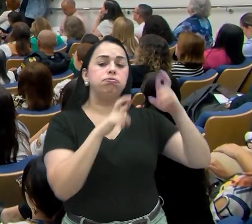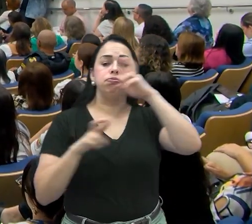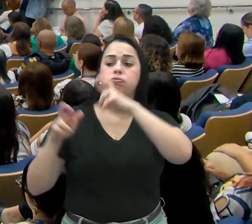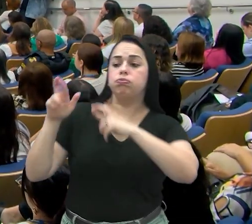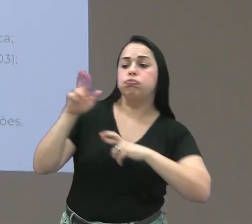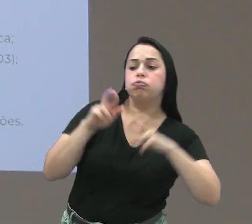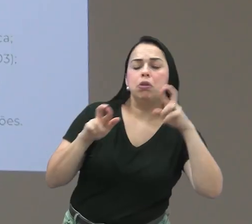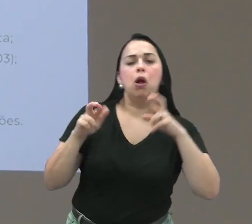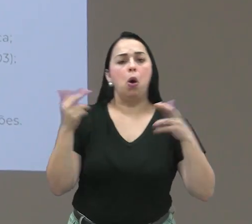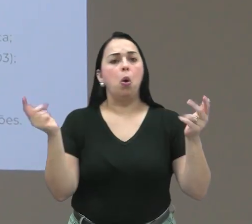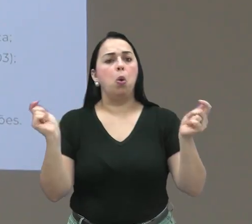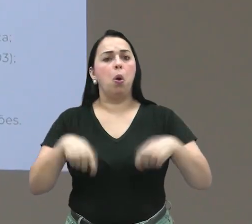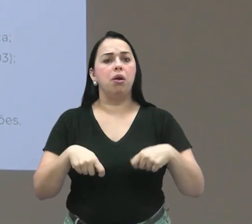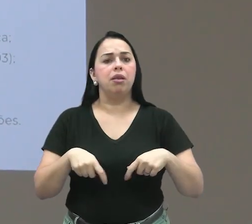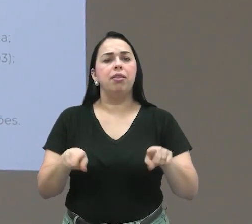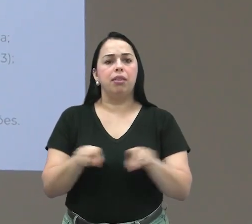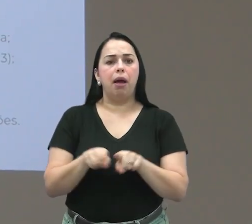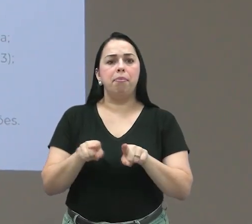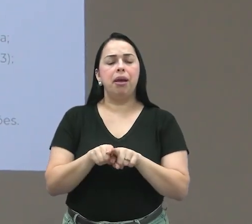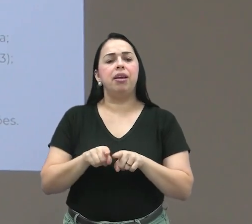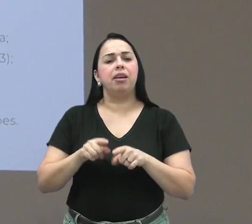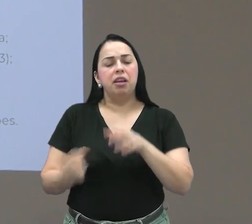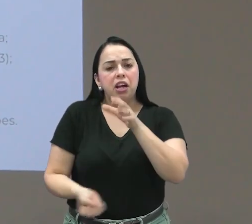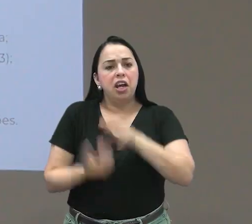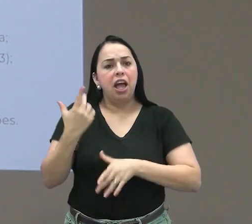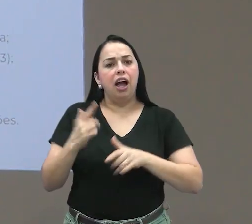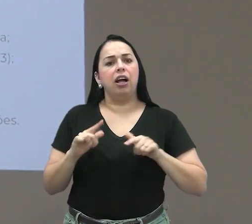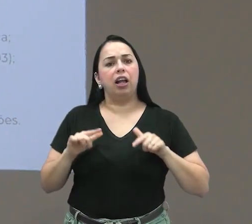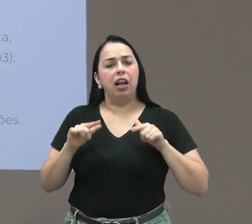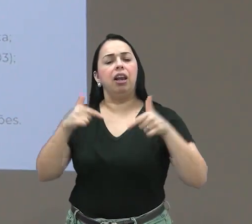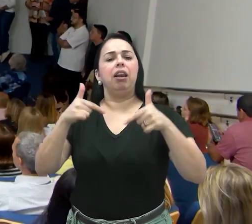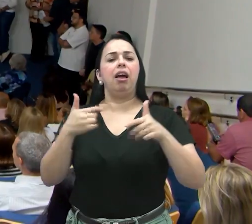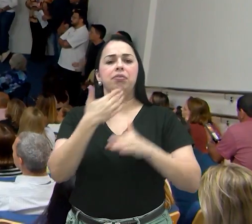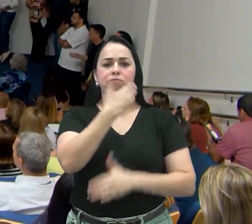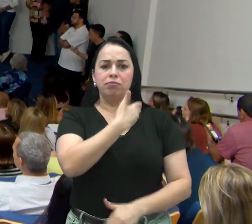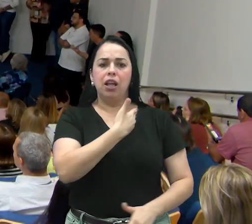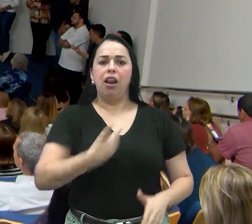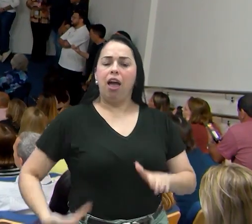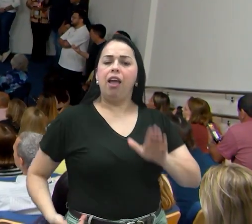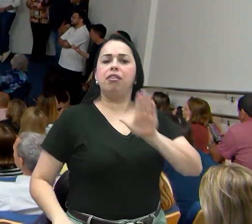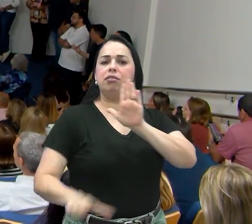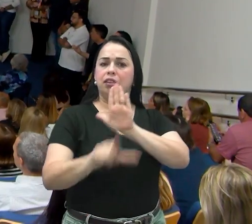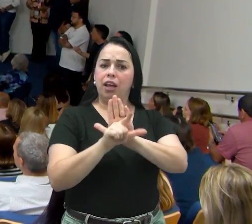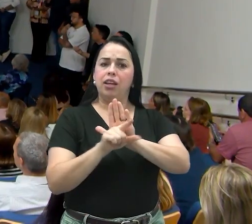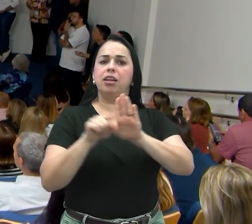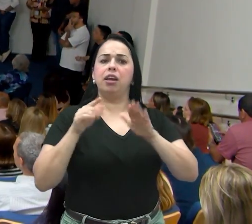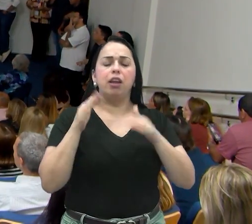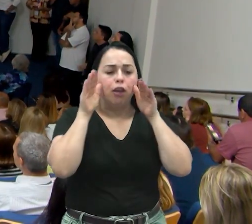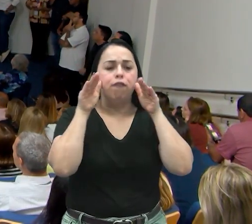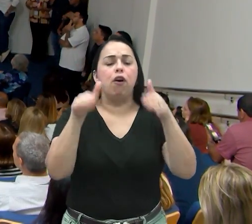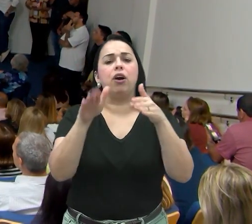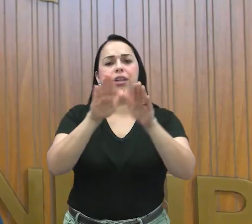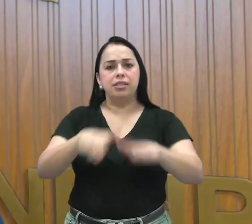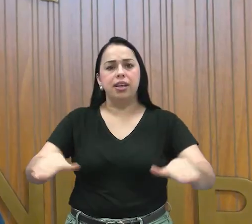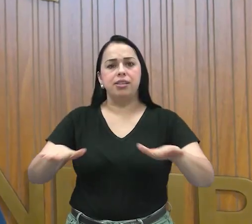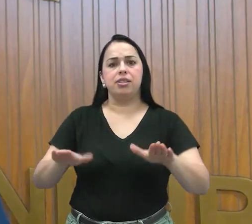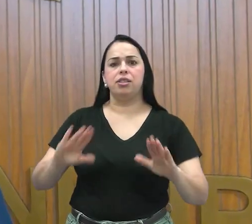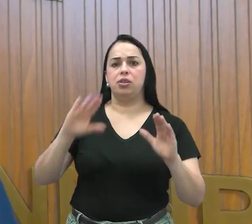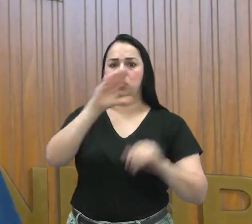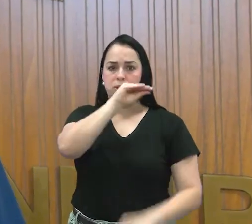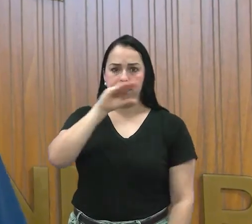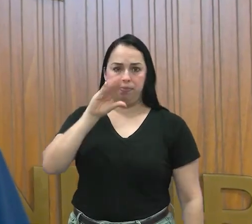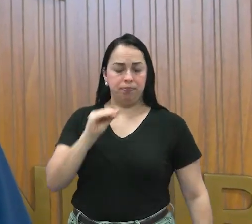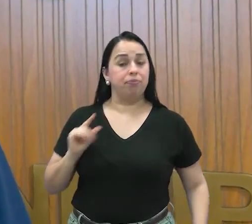as ações dos conselhos e ajudar na promoção de políticas públicas a favor das crianças e adolescentes. É uma